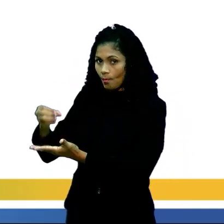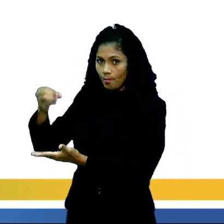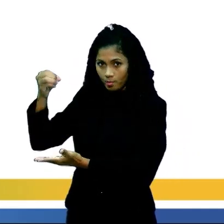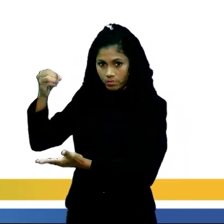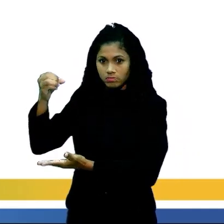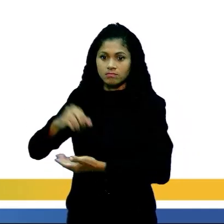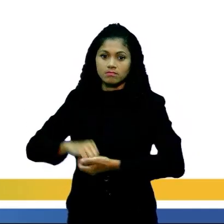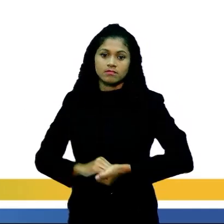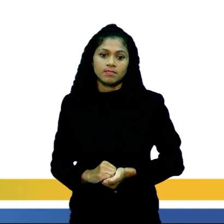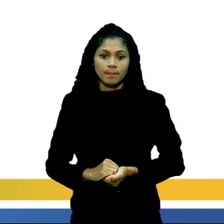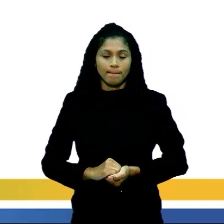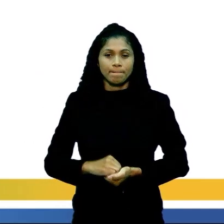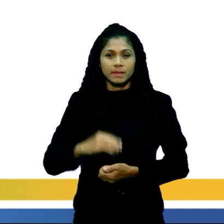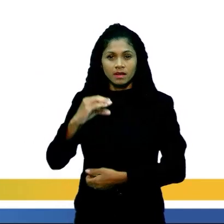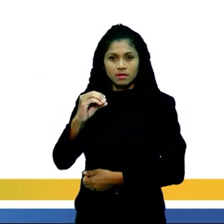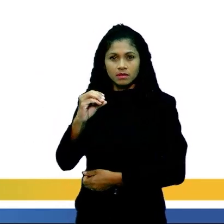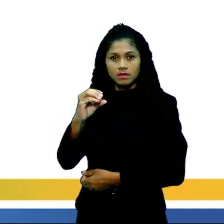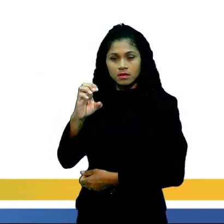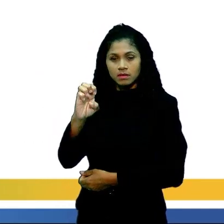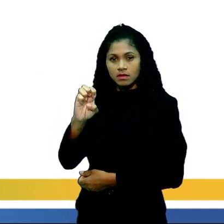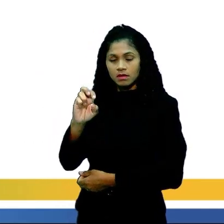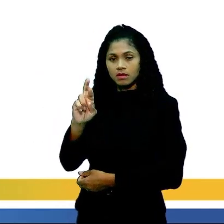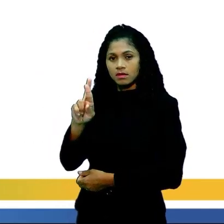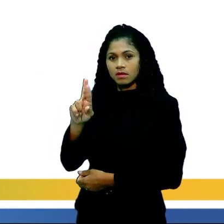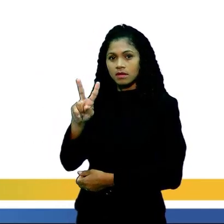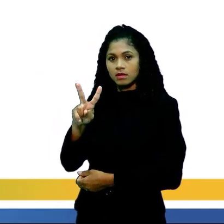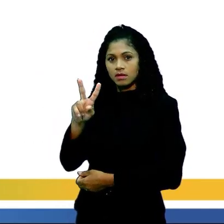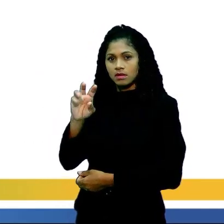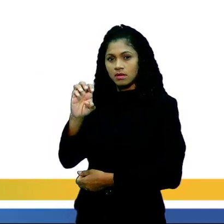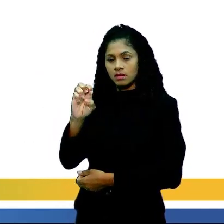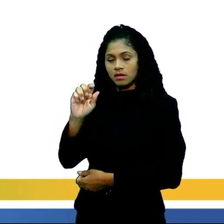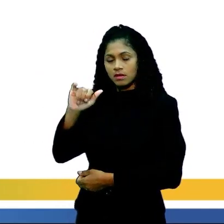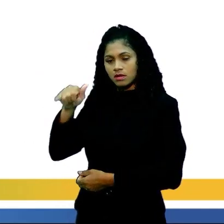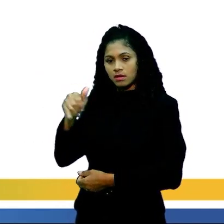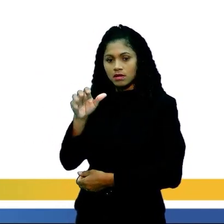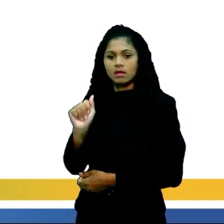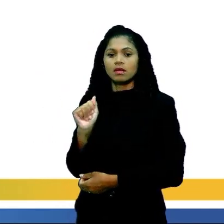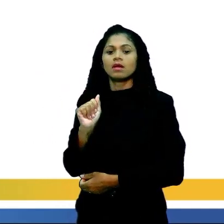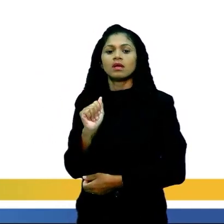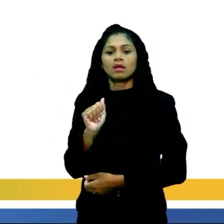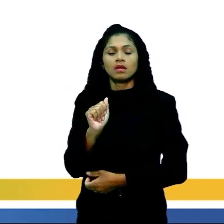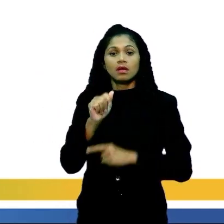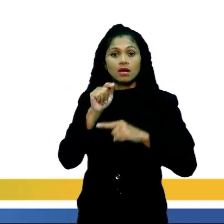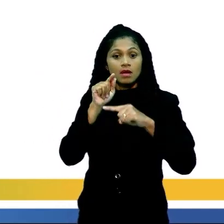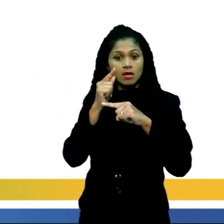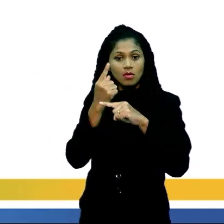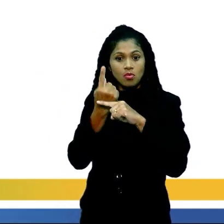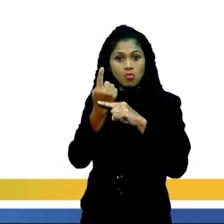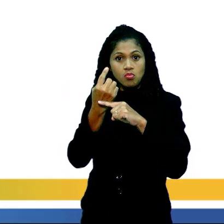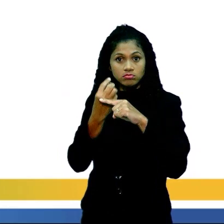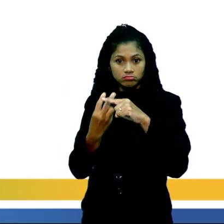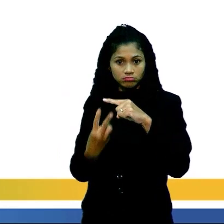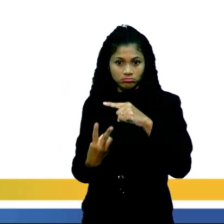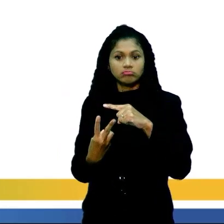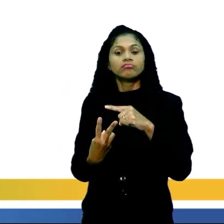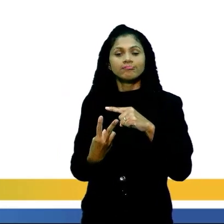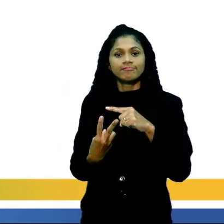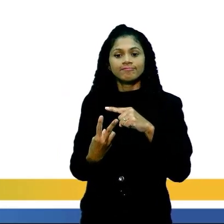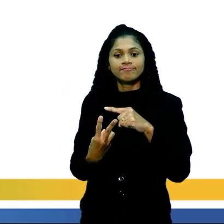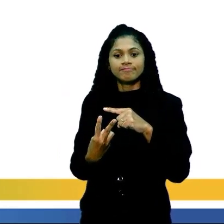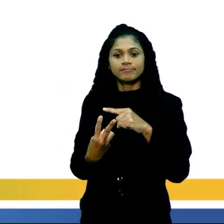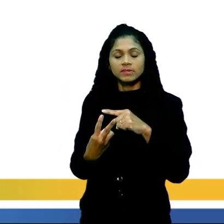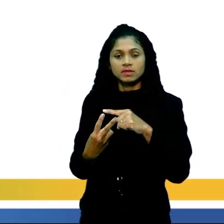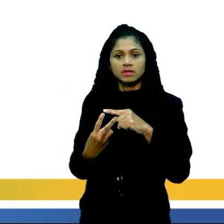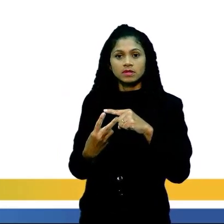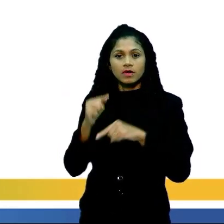meio, tá? Meia da garrafa, ou seja, meia garrafa de cerveja vezes 30, ou seja, vai ser igual a